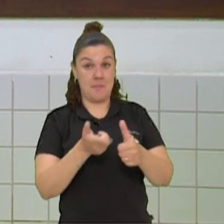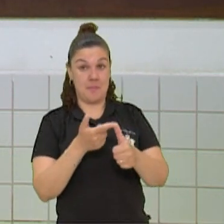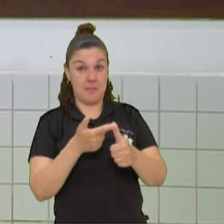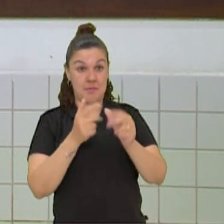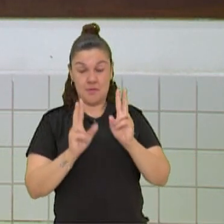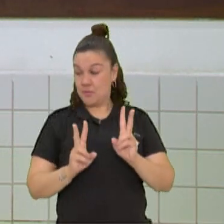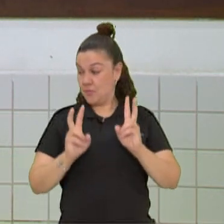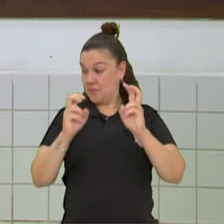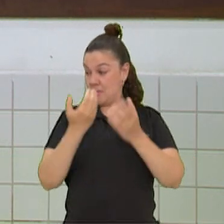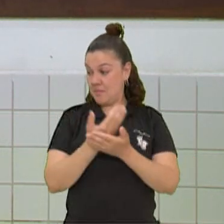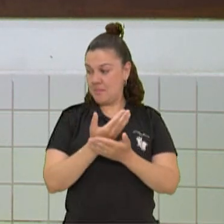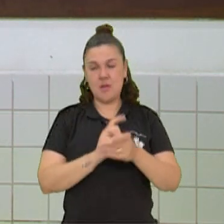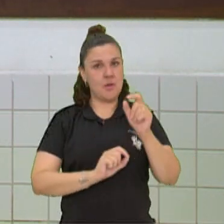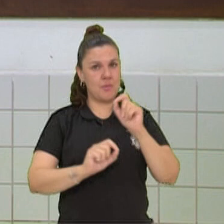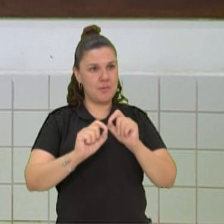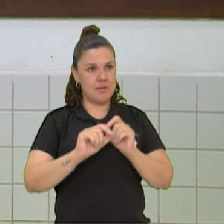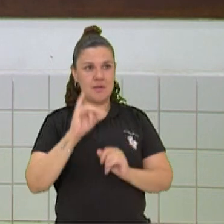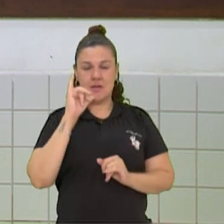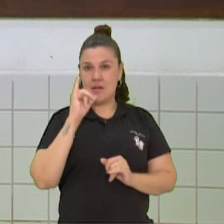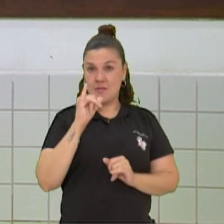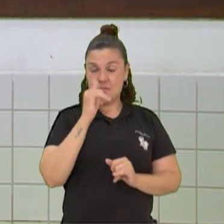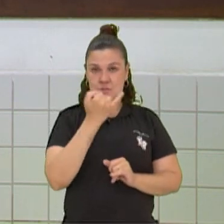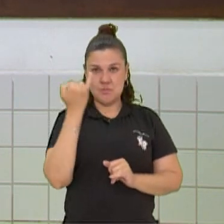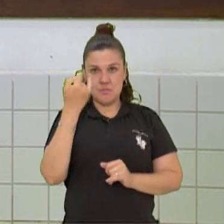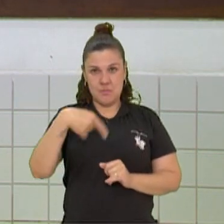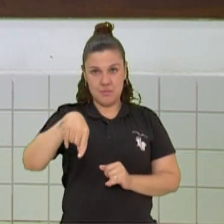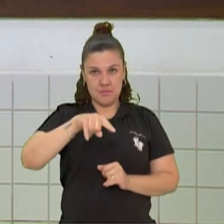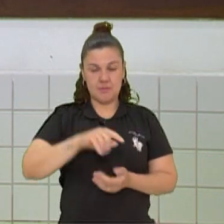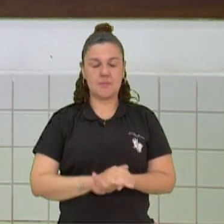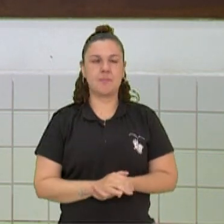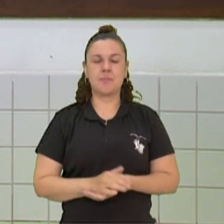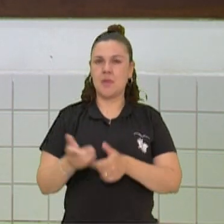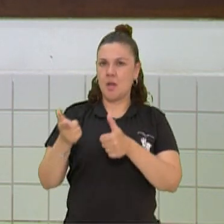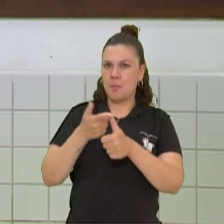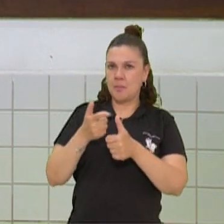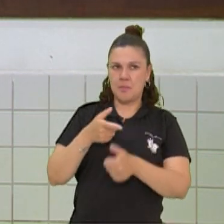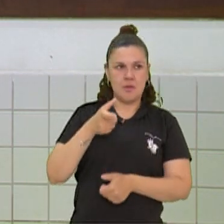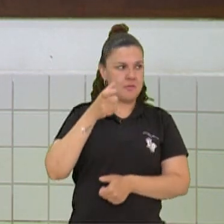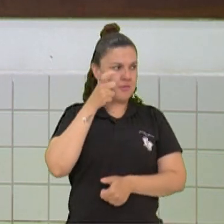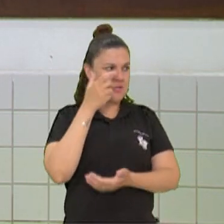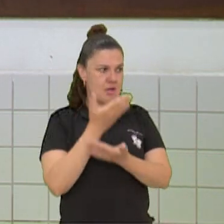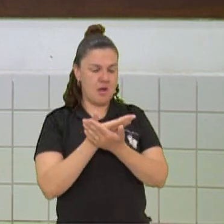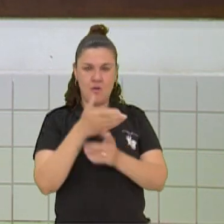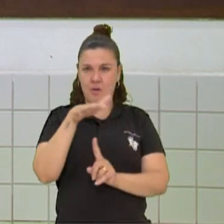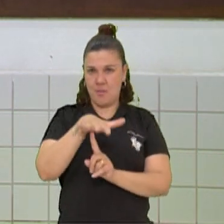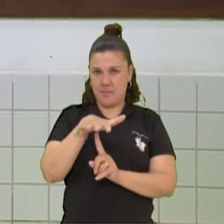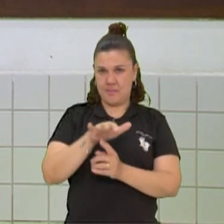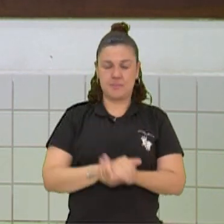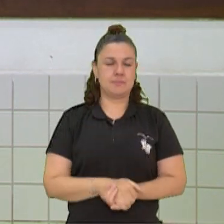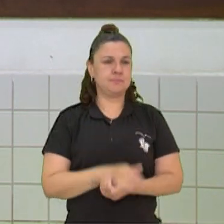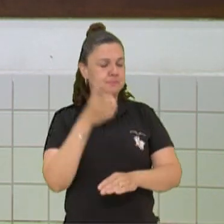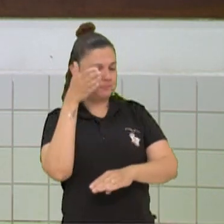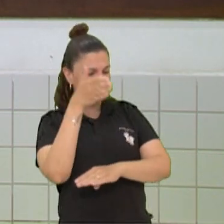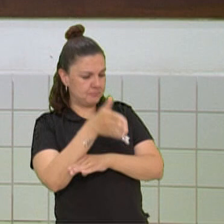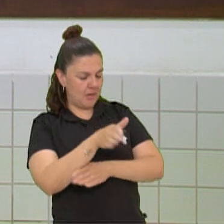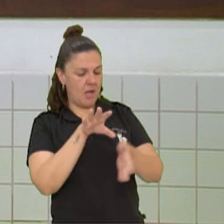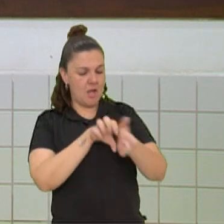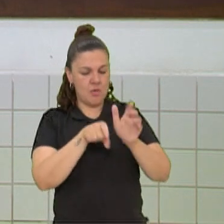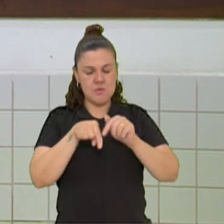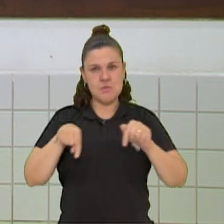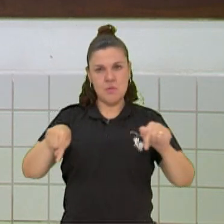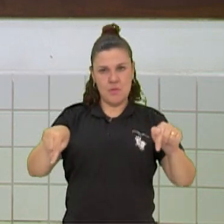tema e objetivos da aula, vamos aos lembretes importantes. Primeiro, assista às aulas Paraná. Depois acesse o Google Classroom,